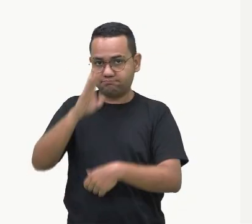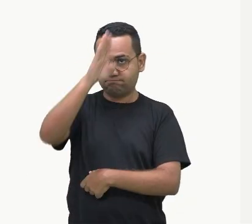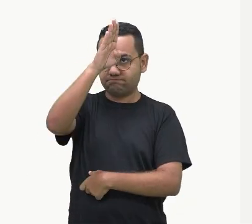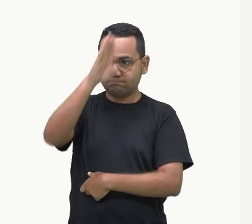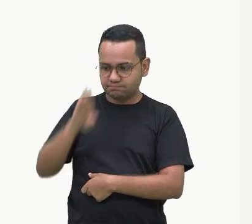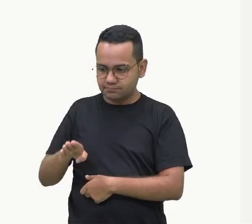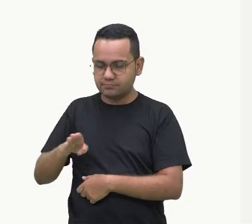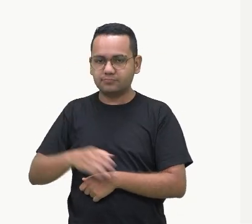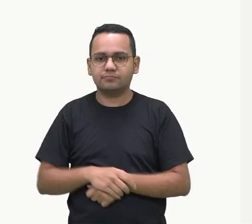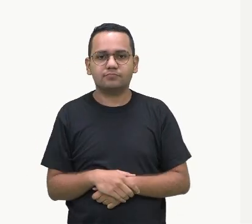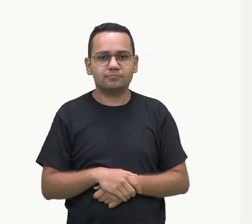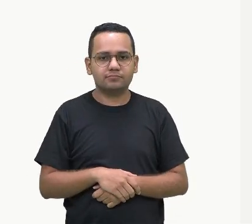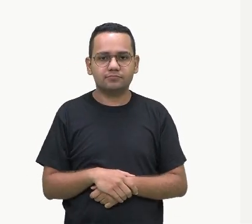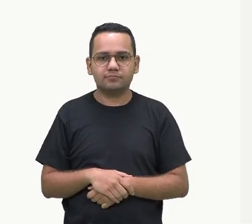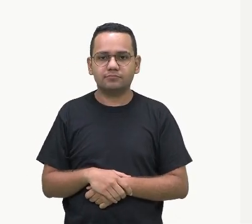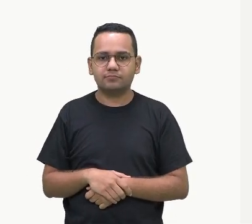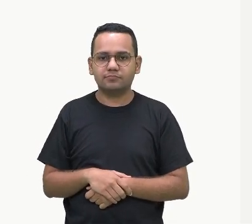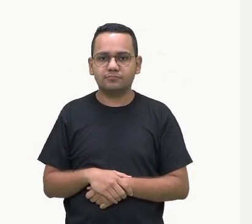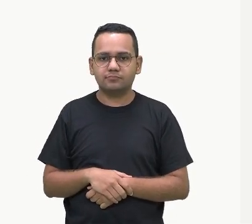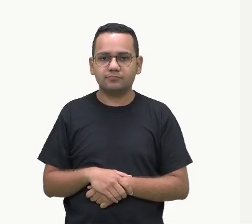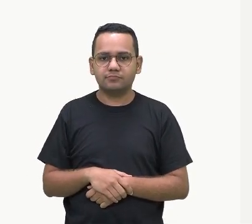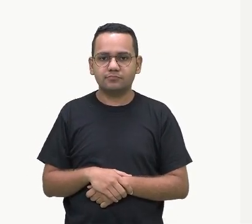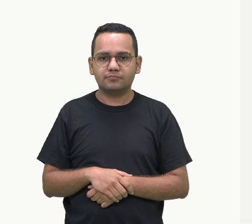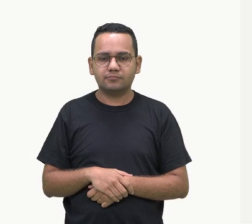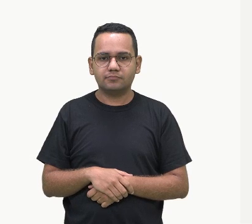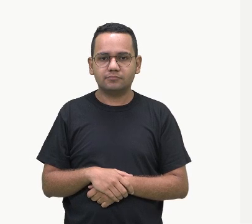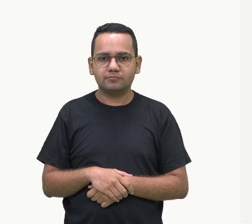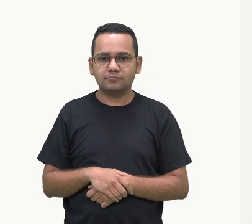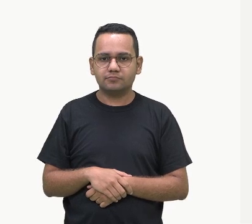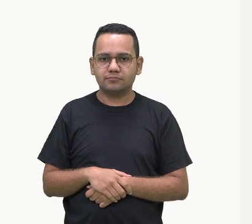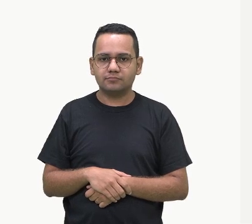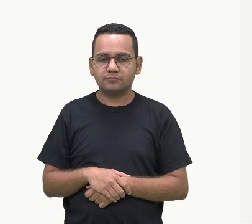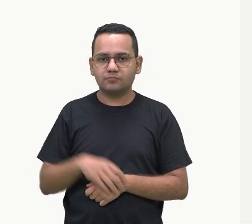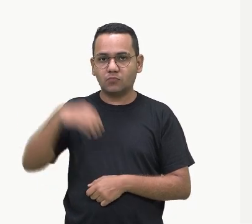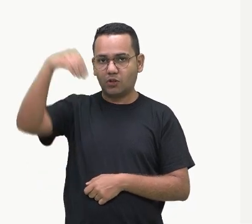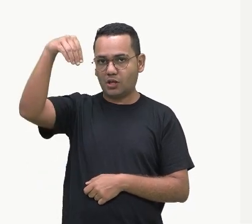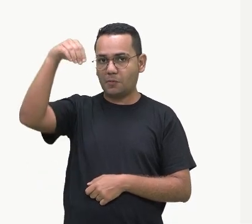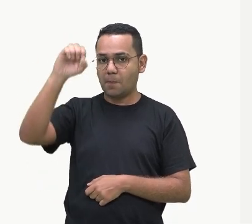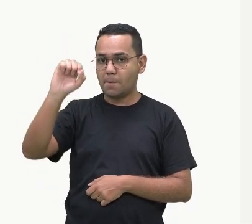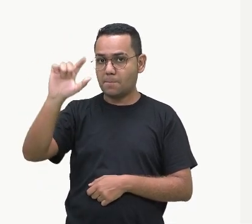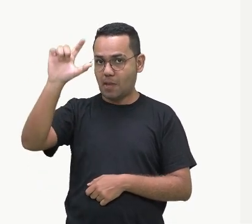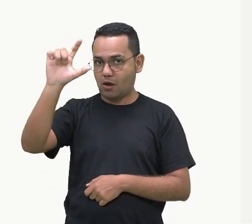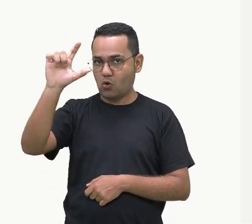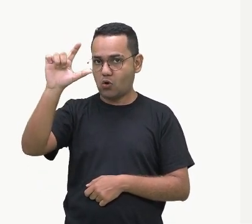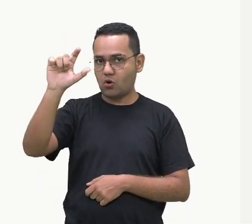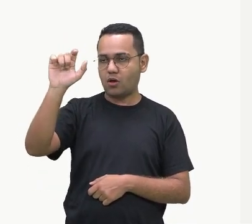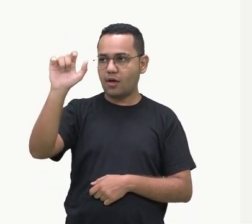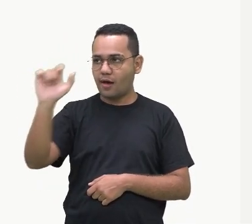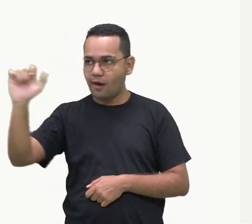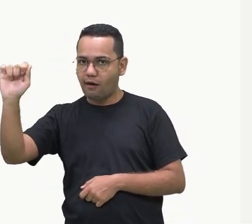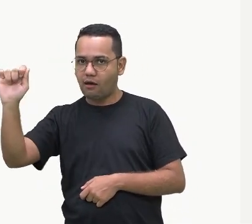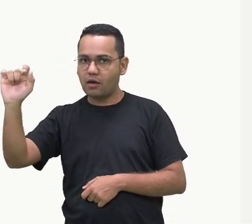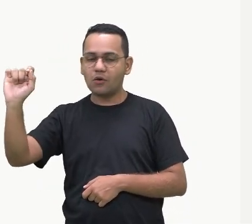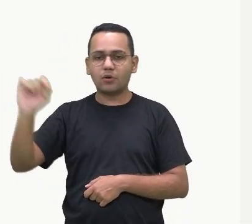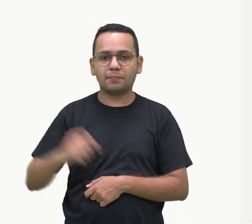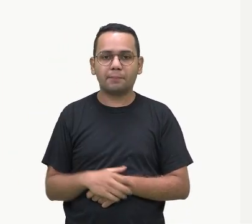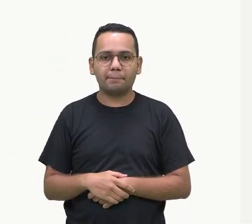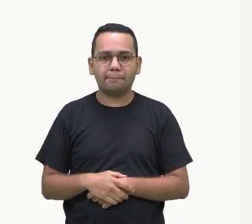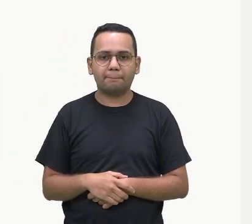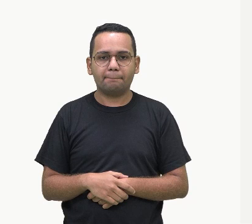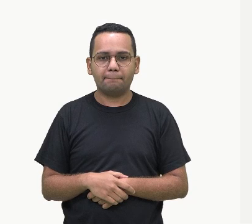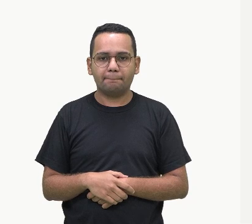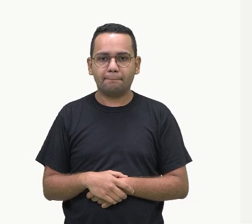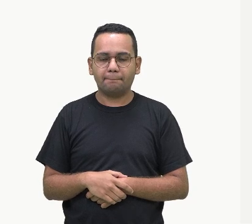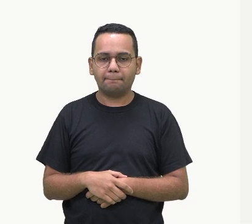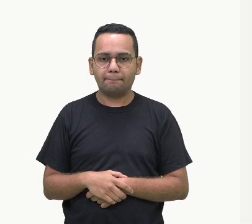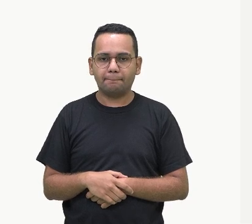encontra a reta M com a reta A, vai ser o meu ponto